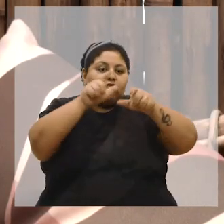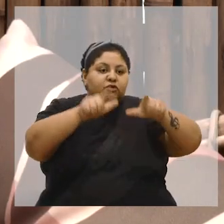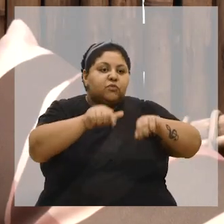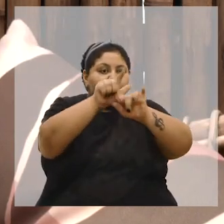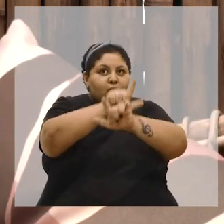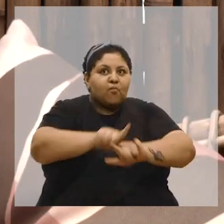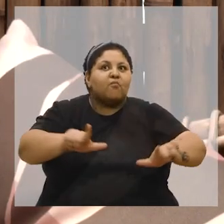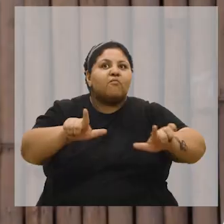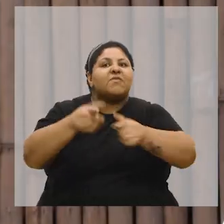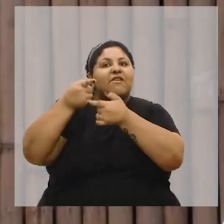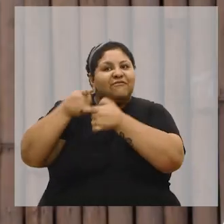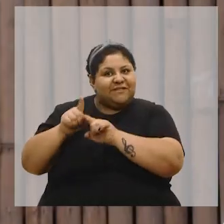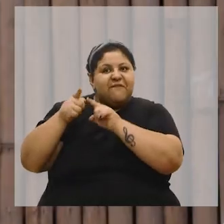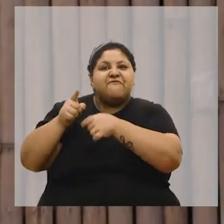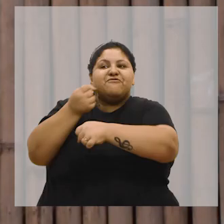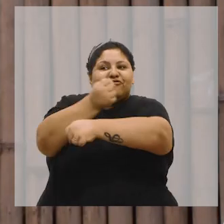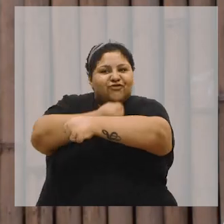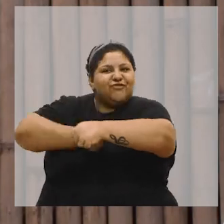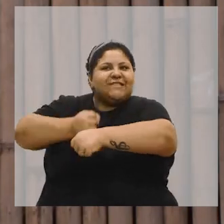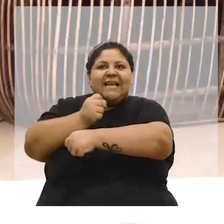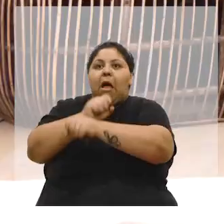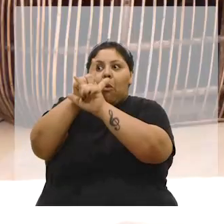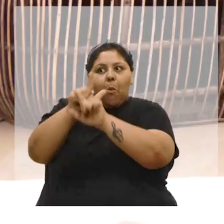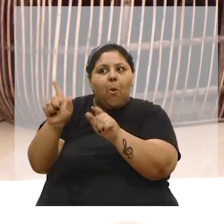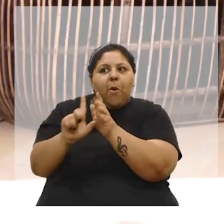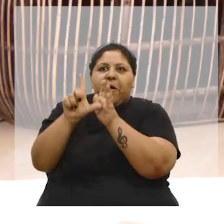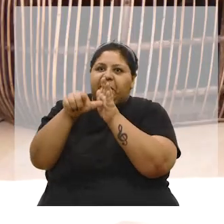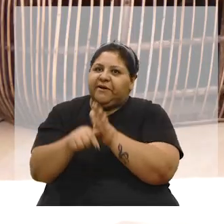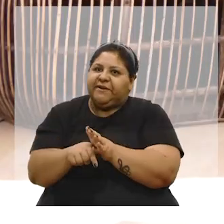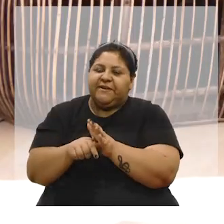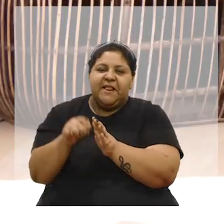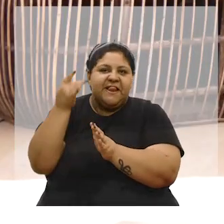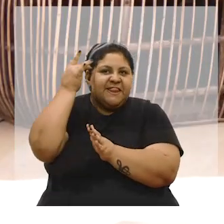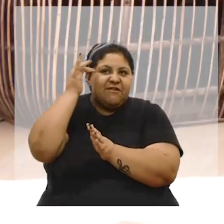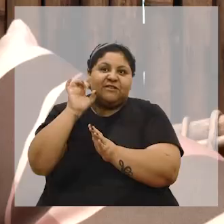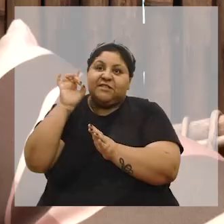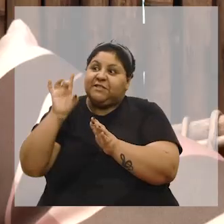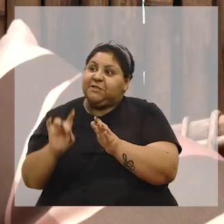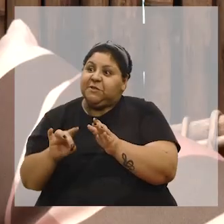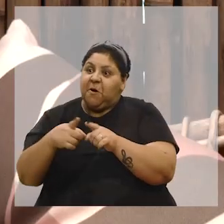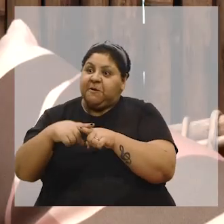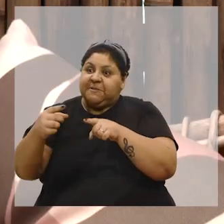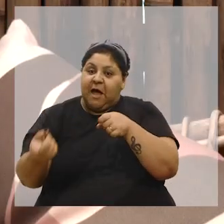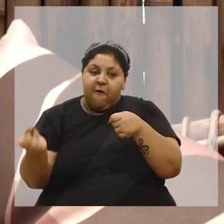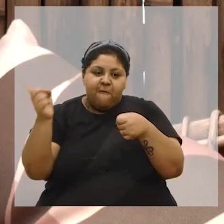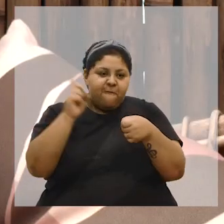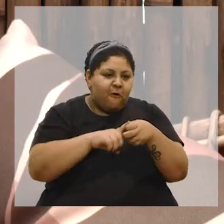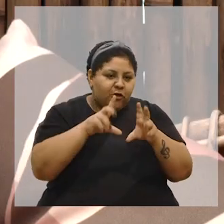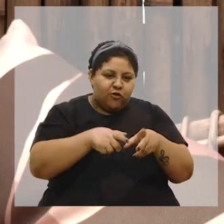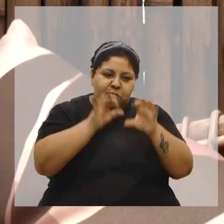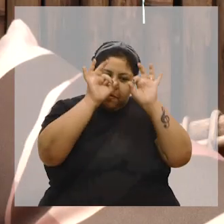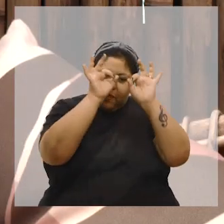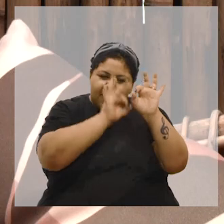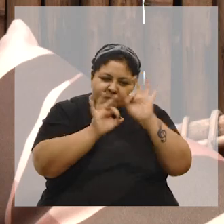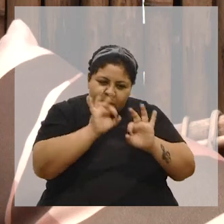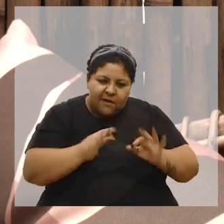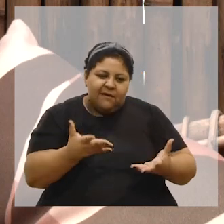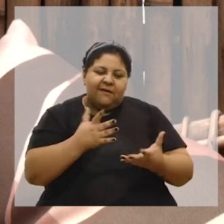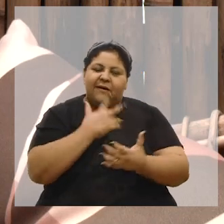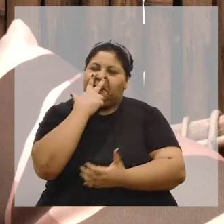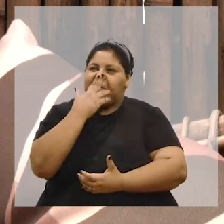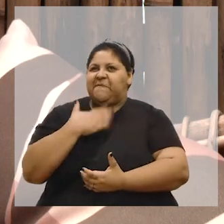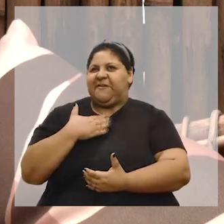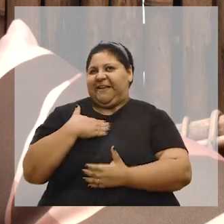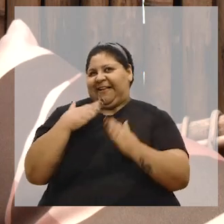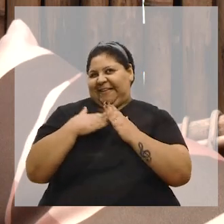cozinha tá limpa? É que esse é um dos grandes desafios de cozinhar, né? A limpar Então, depois. assim, eu não sei. Eu só sei que a gente sai, quando a gente volta, tá tudo impecável. Eu até adoraria que